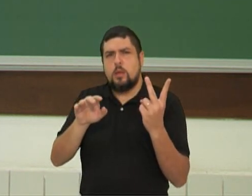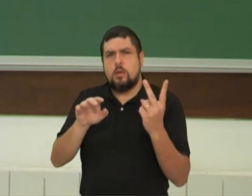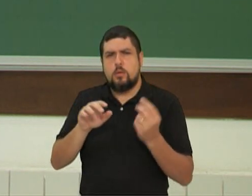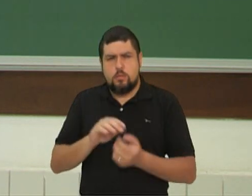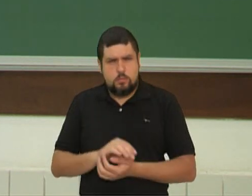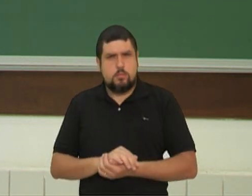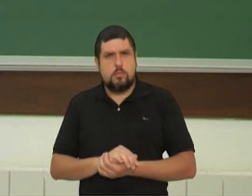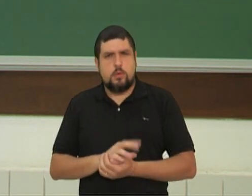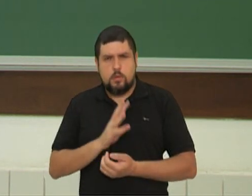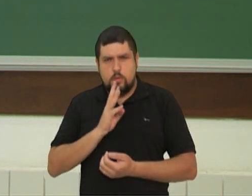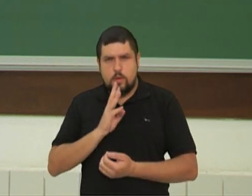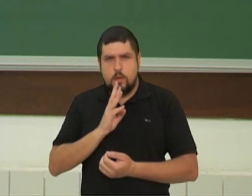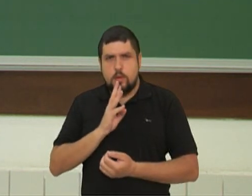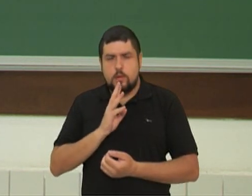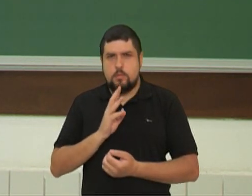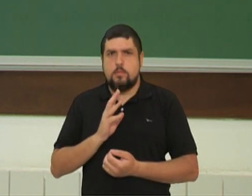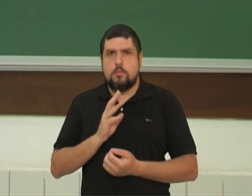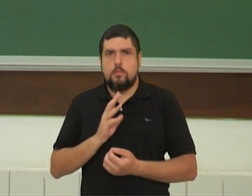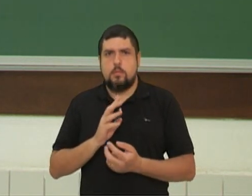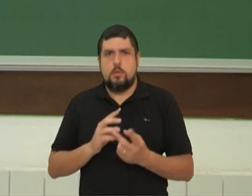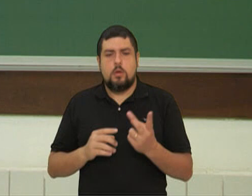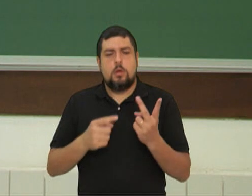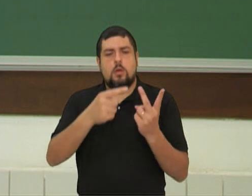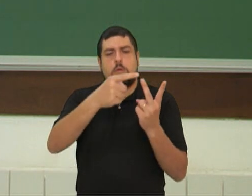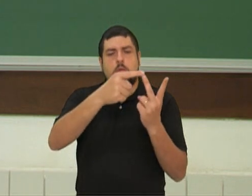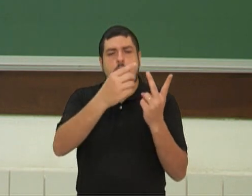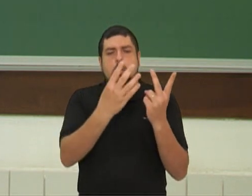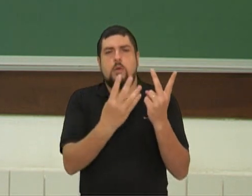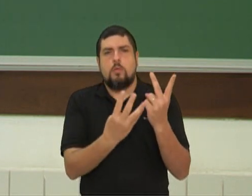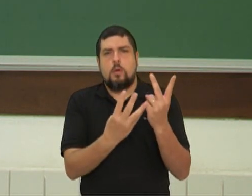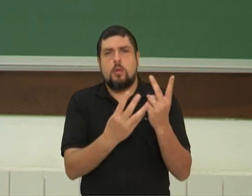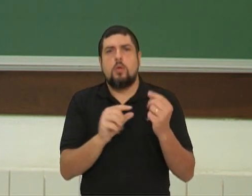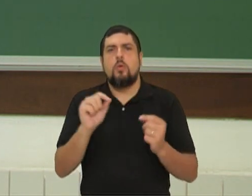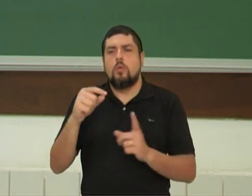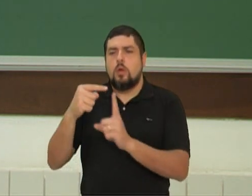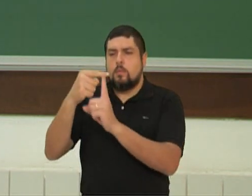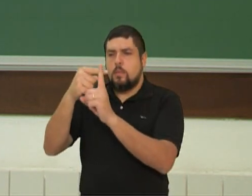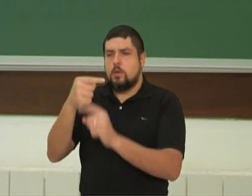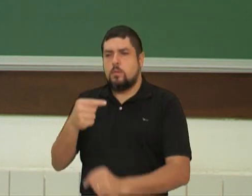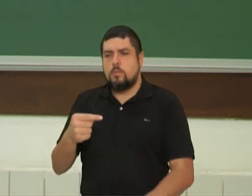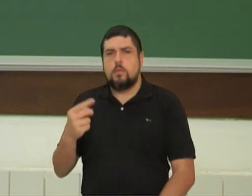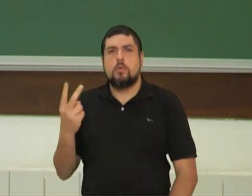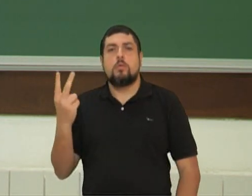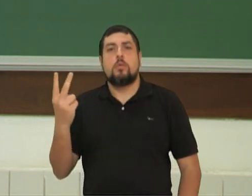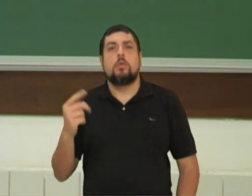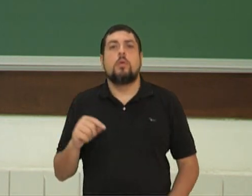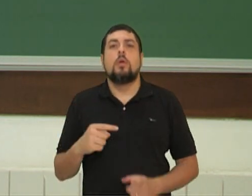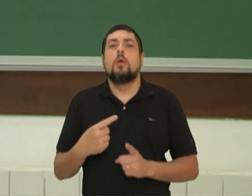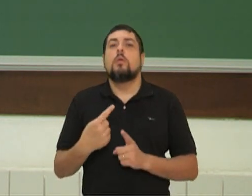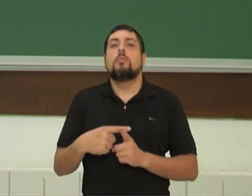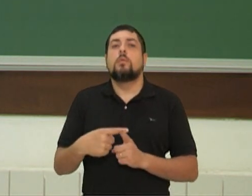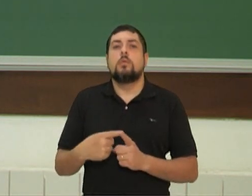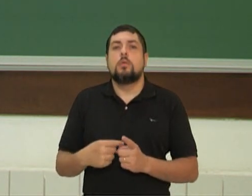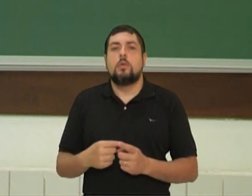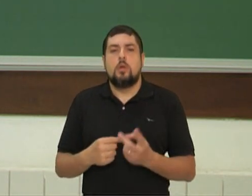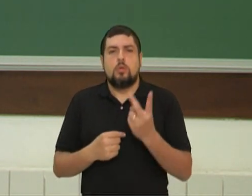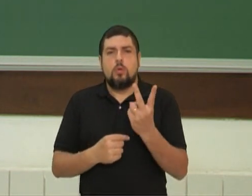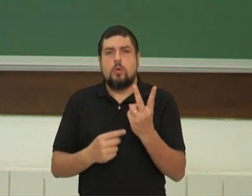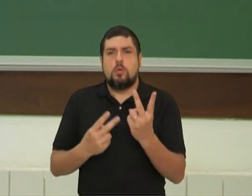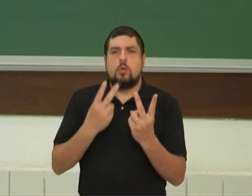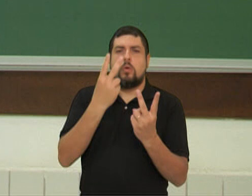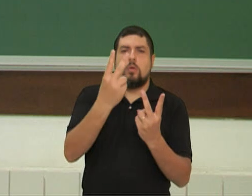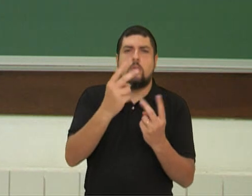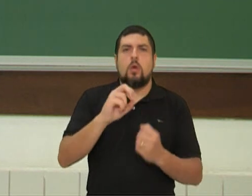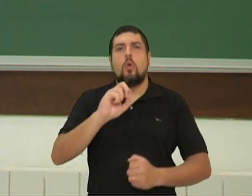poxa, raiz quadrada de 4 é mais ou menos 2, professor, porque tanto 2 ao quadrado